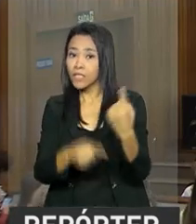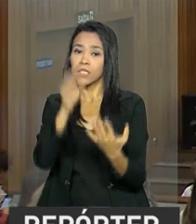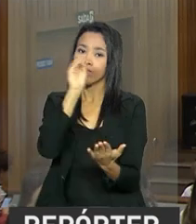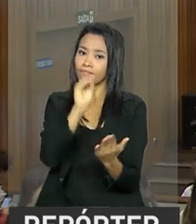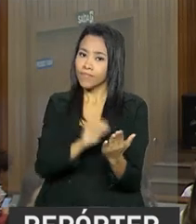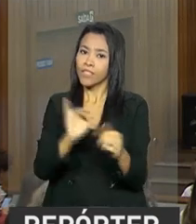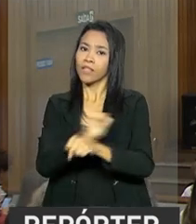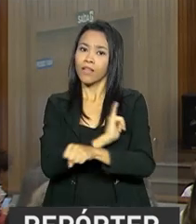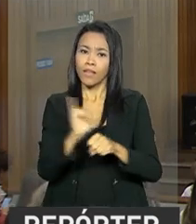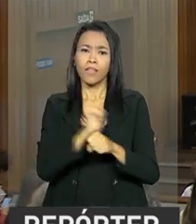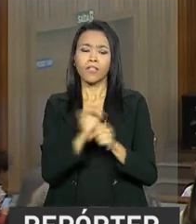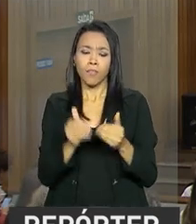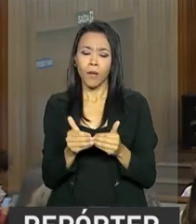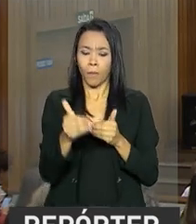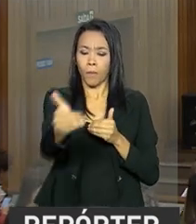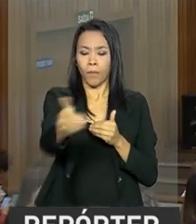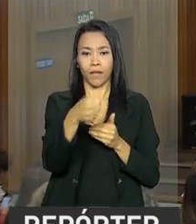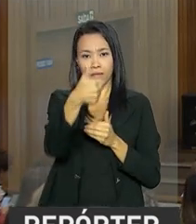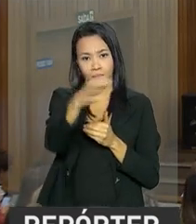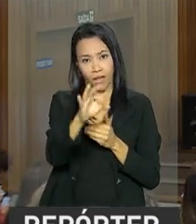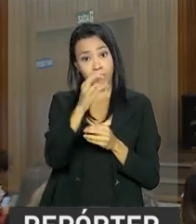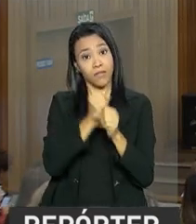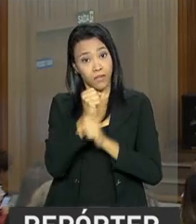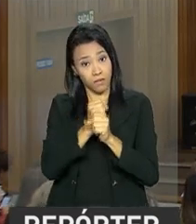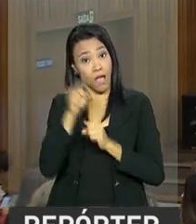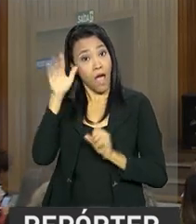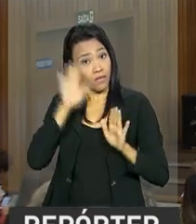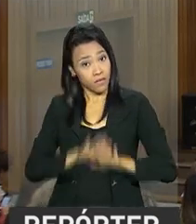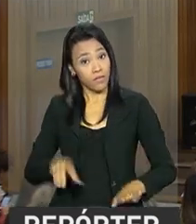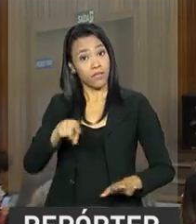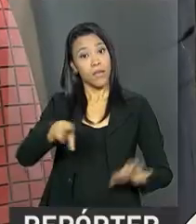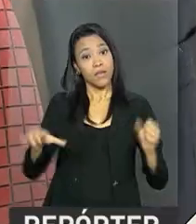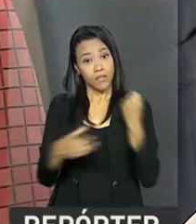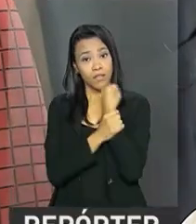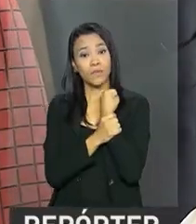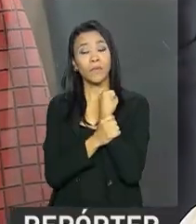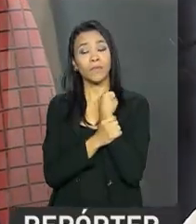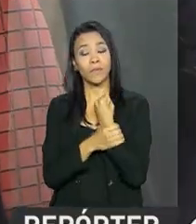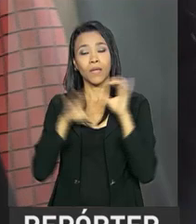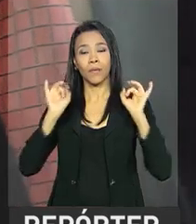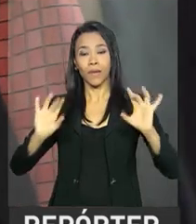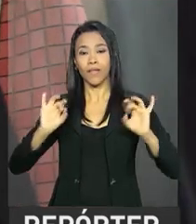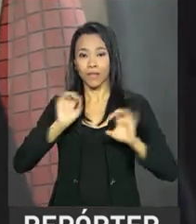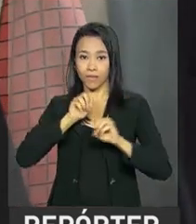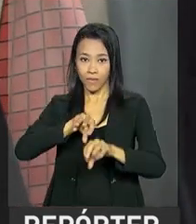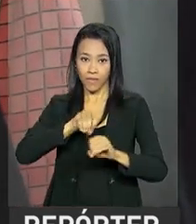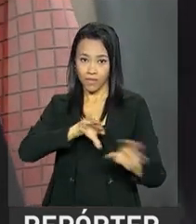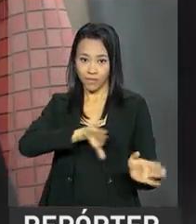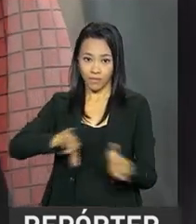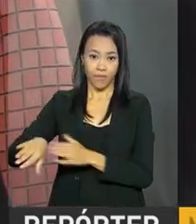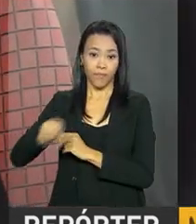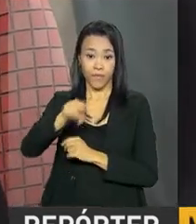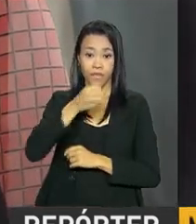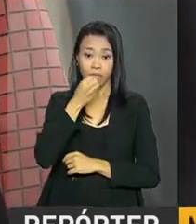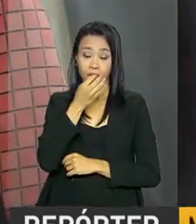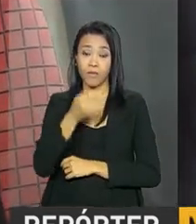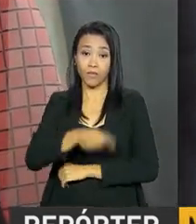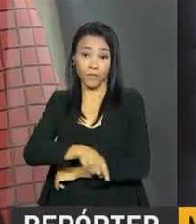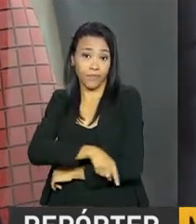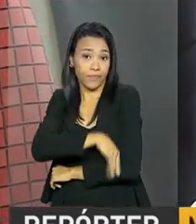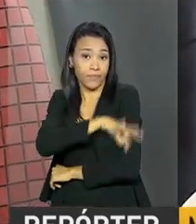entre elas está a garantia do direito à educação básica com qualidade no caso do Ensino Fundamental a